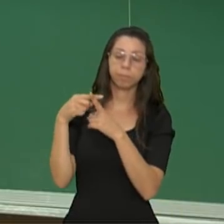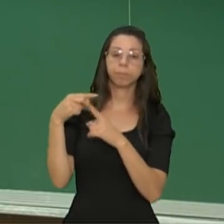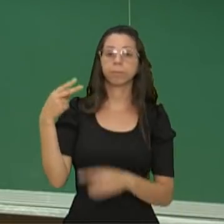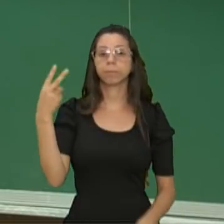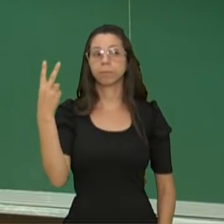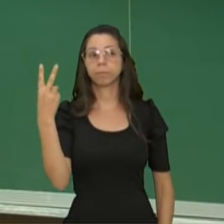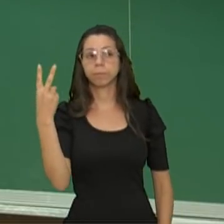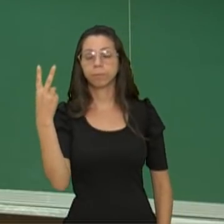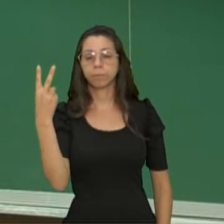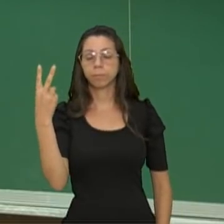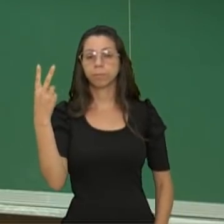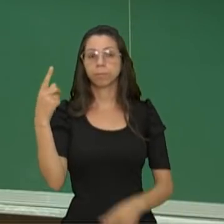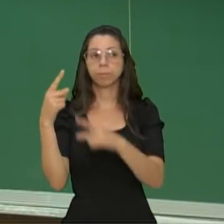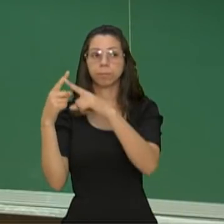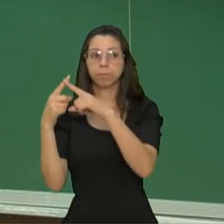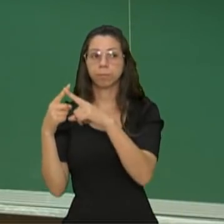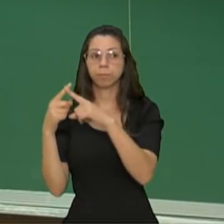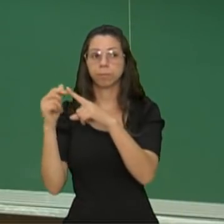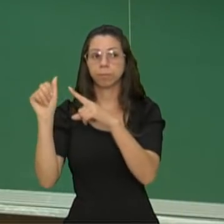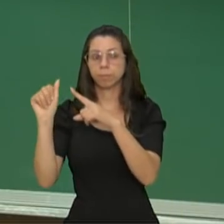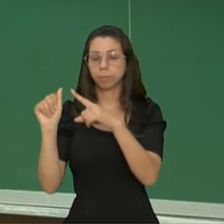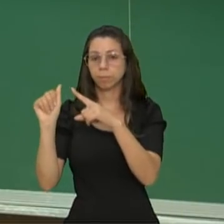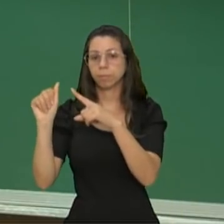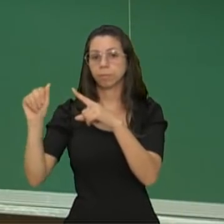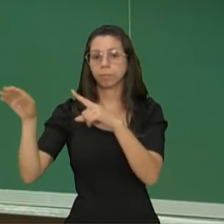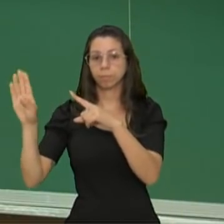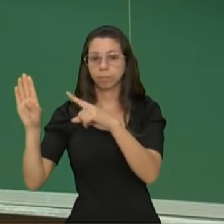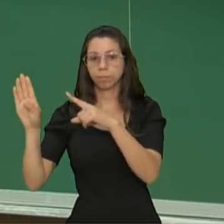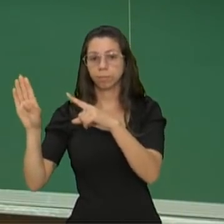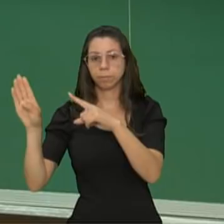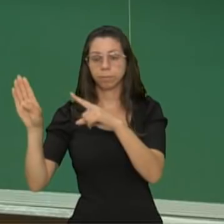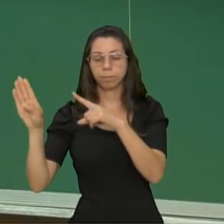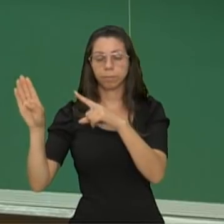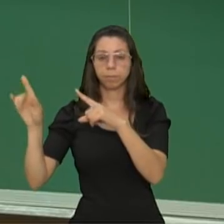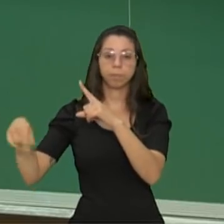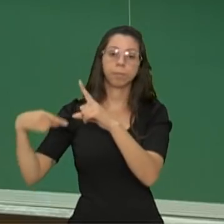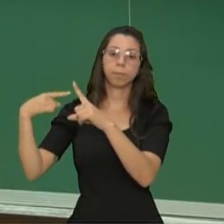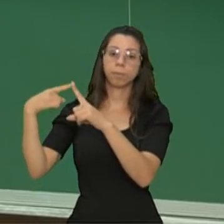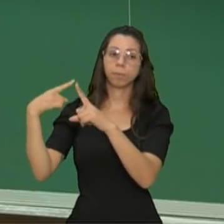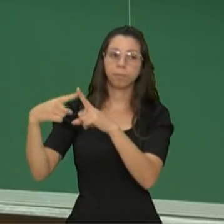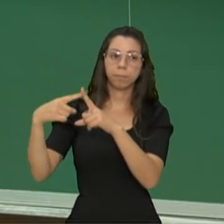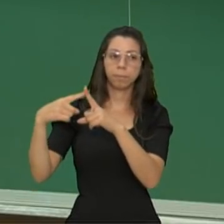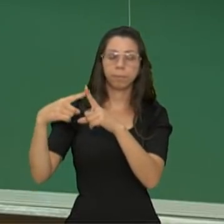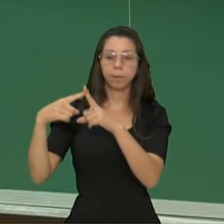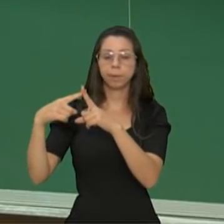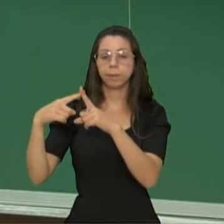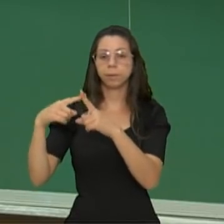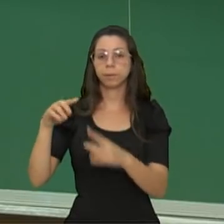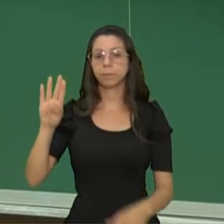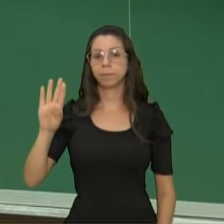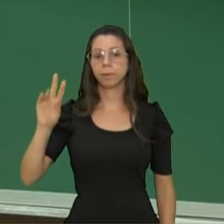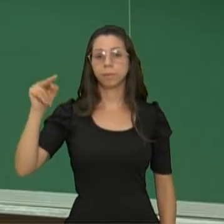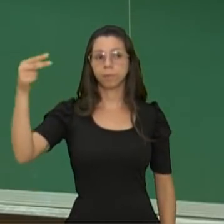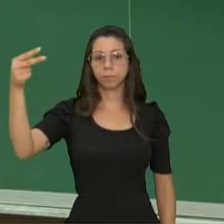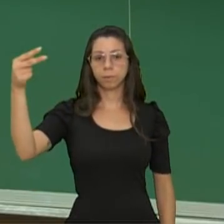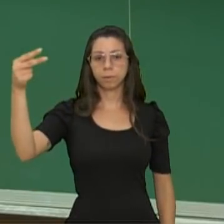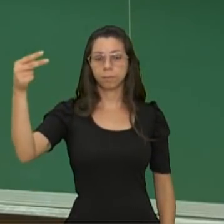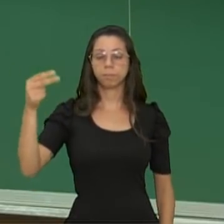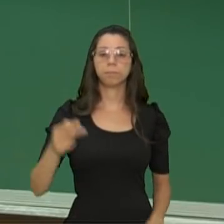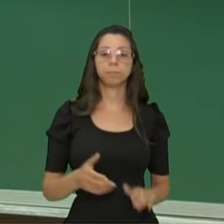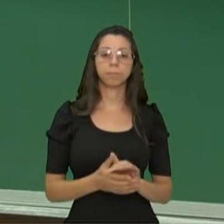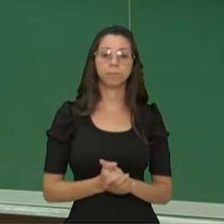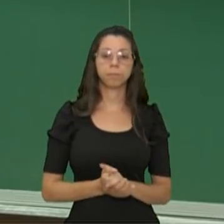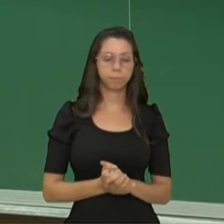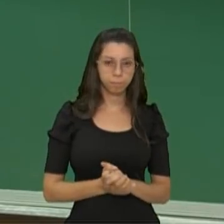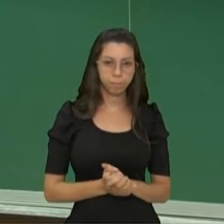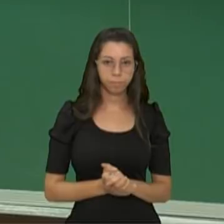2 vezes o primeiro termo vezes o segundo termo, mais o quadrado do segundo termo.